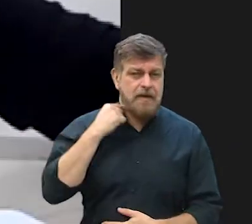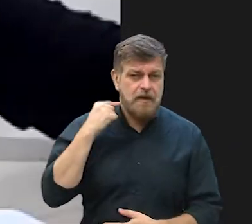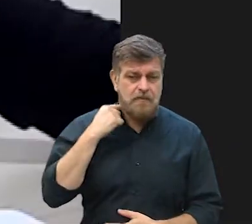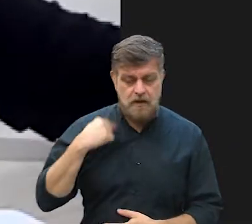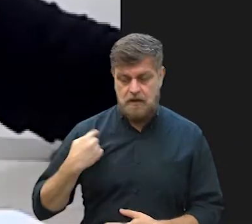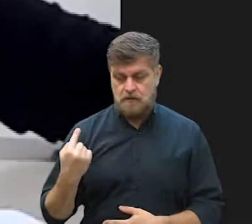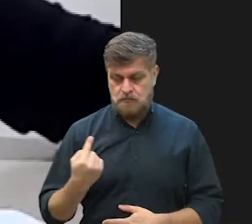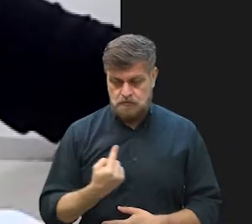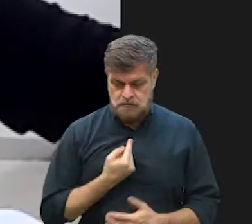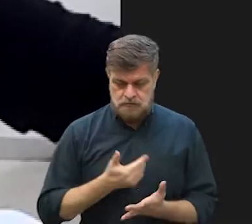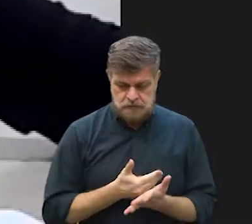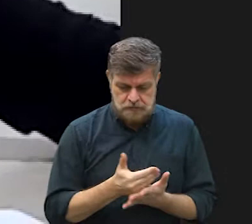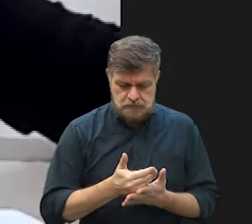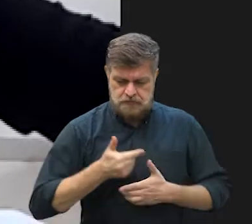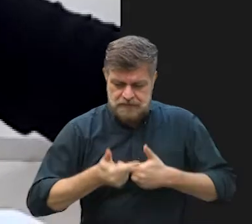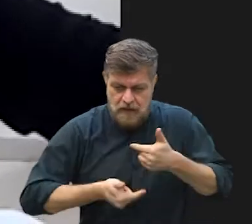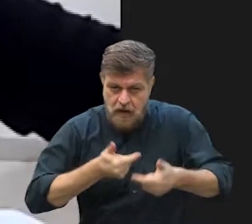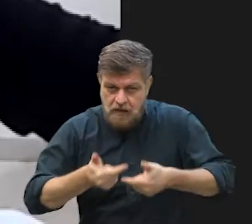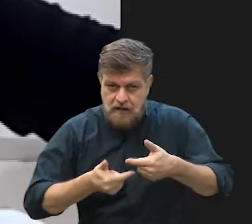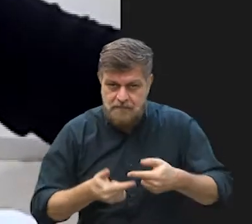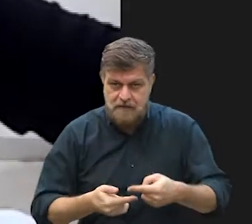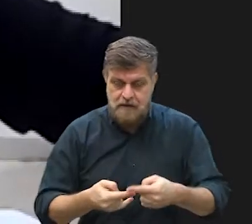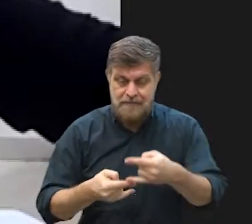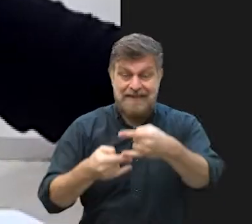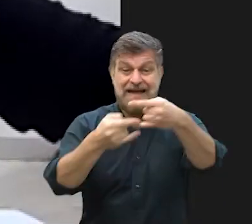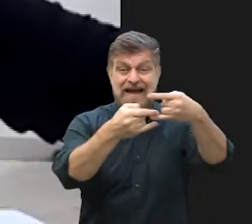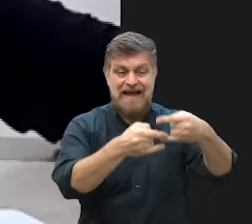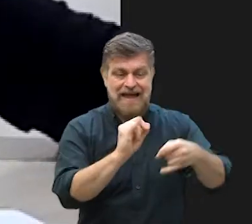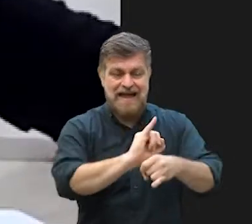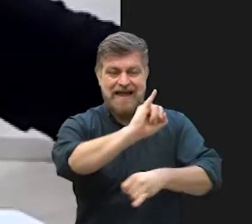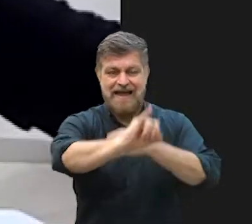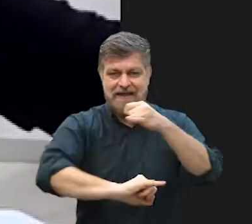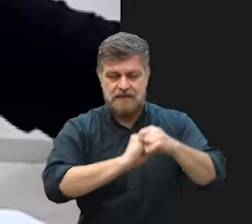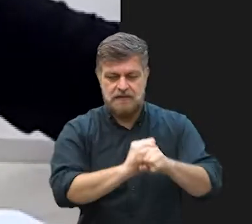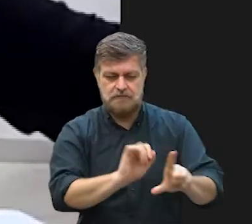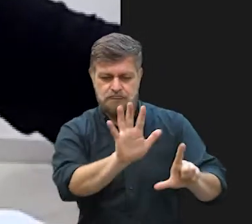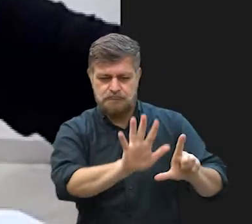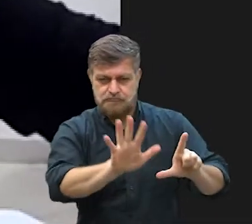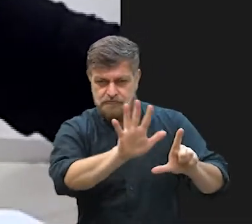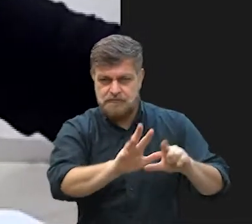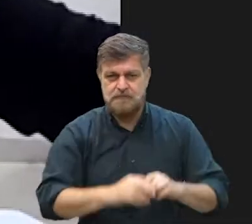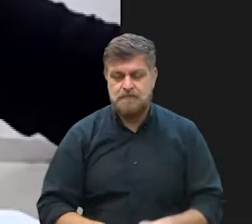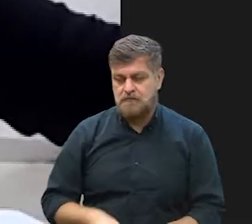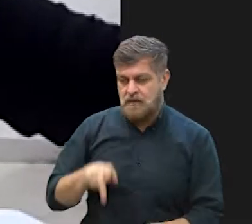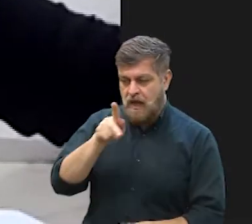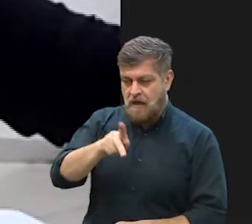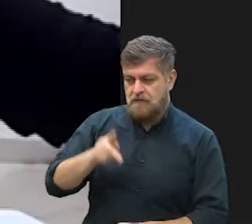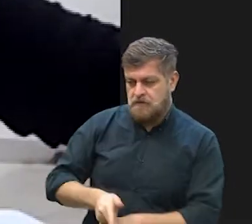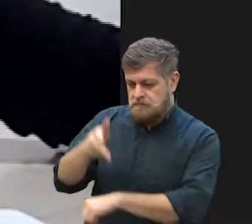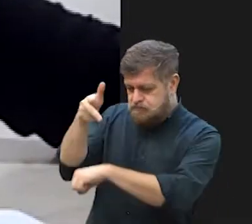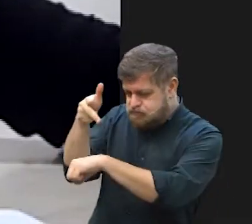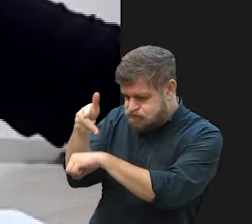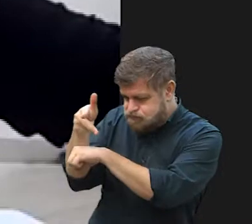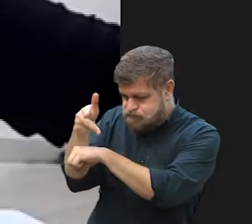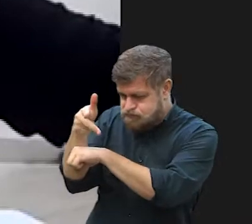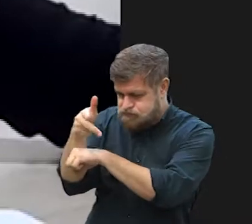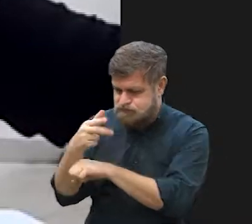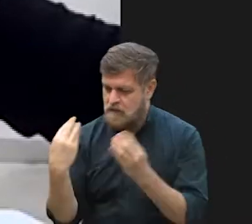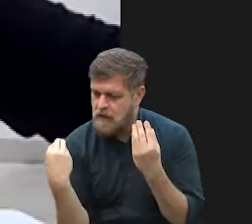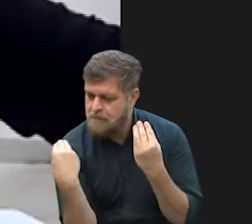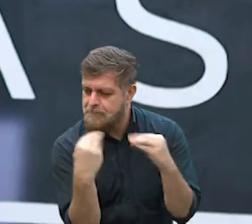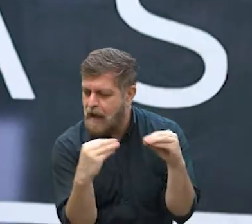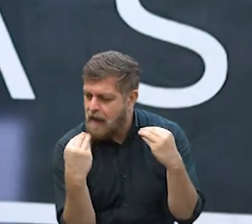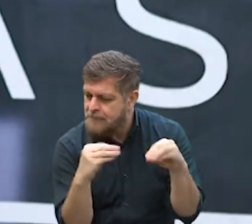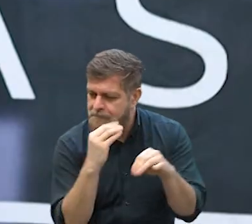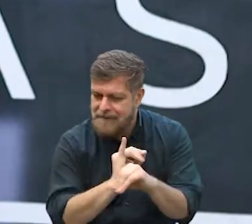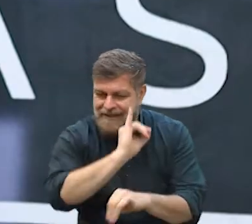nós começamos um trabalho remoto com as crianças. Então, as professoras mandavam os vídeos, mandavam as aulas, tudo de forma